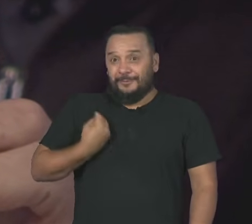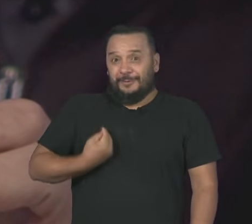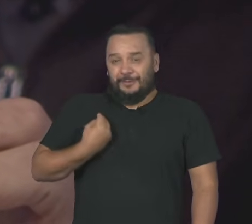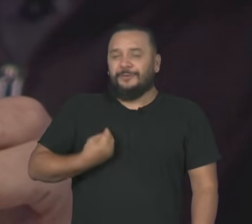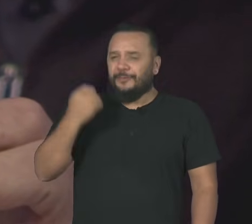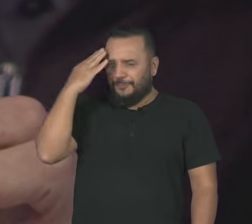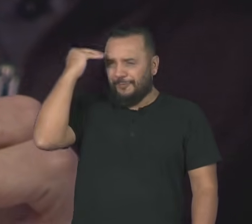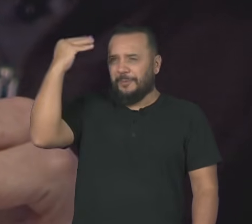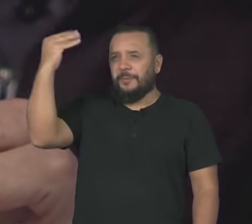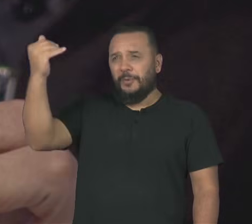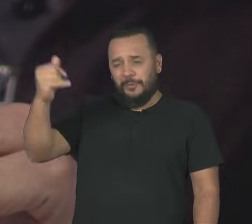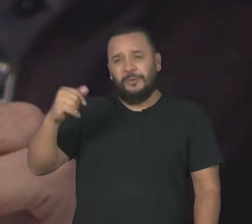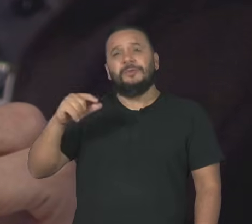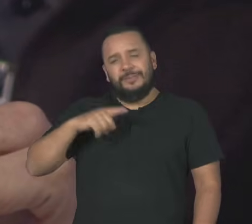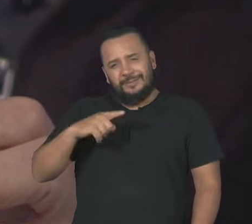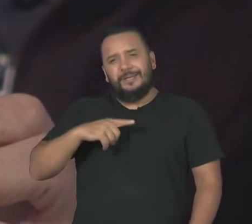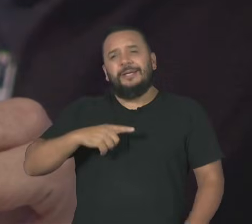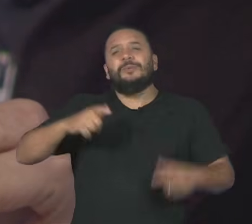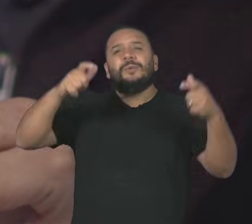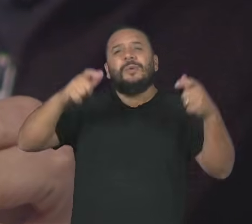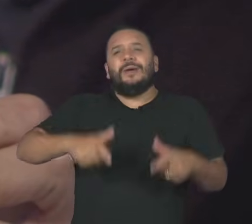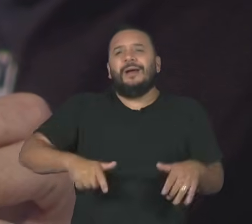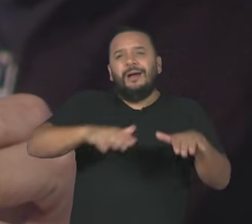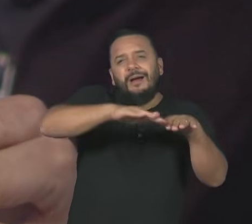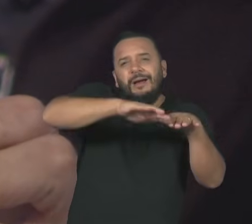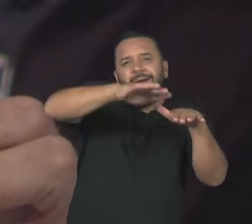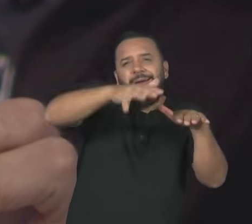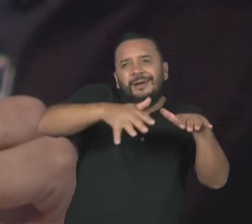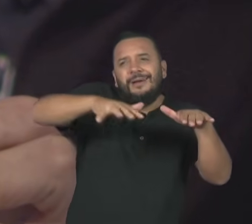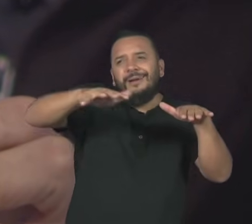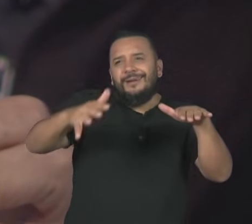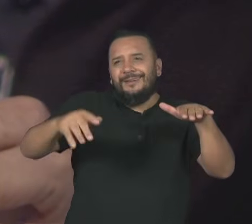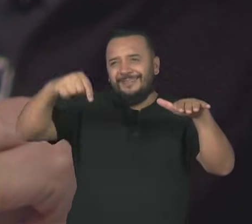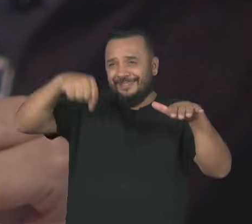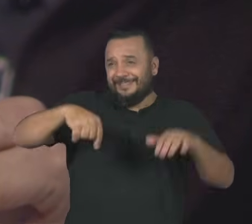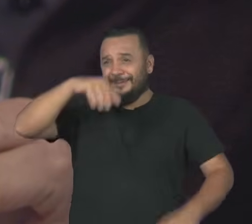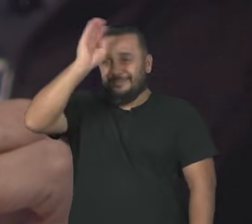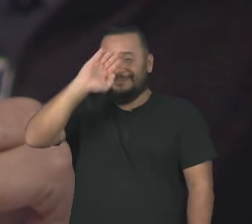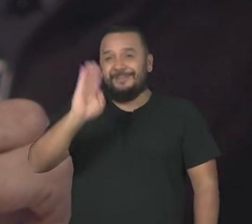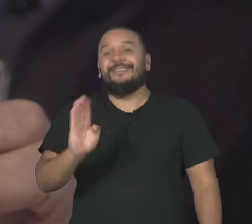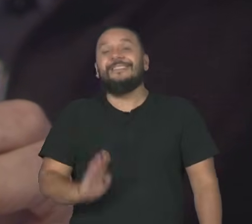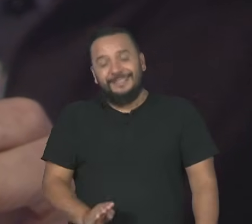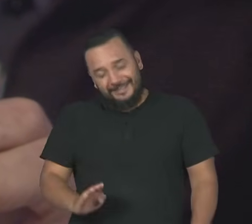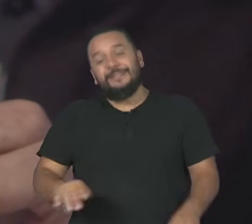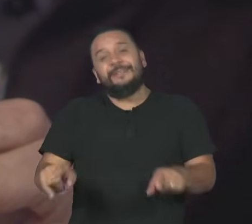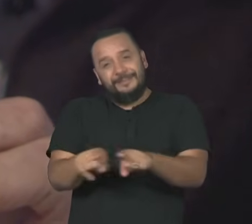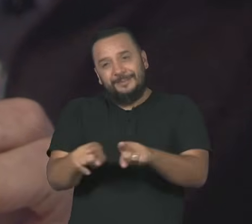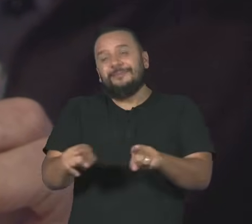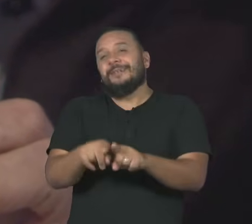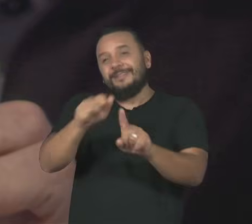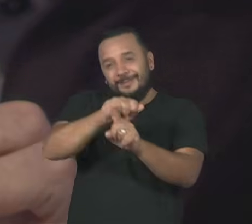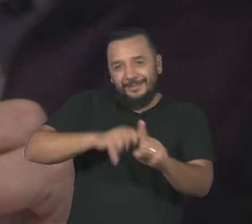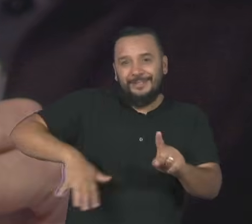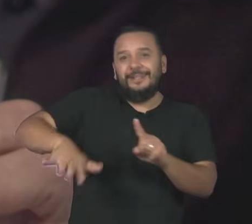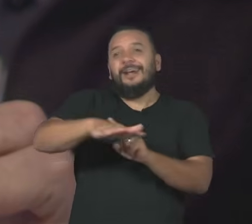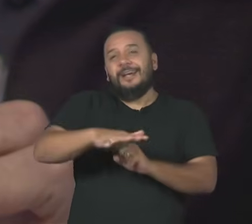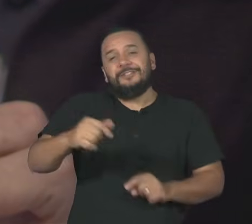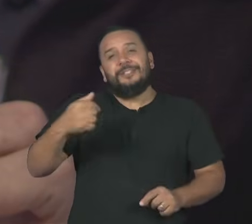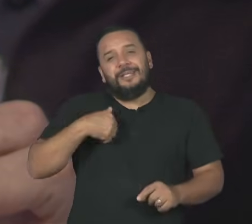o poeta dos Pampas, poeta do Brasil, poeta da humanidade, que tem uma dimensão